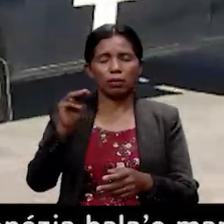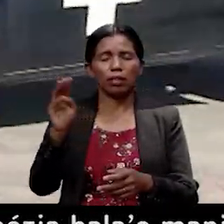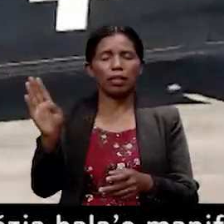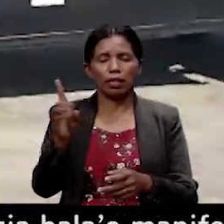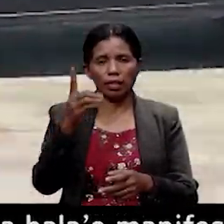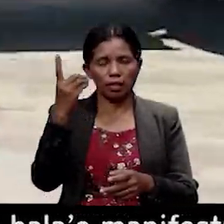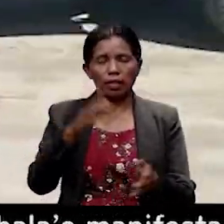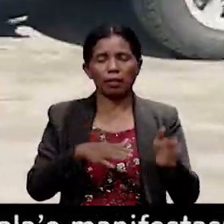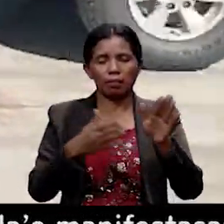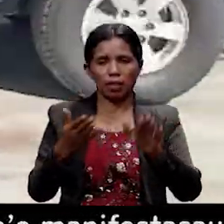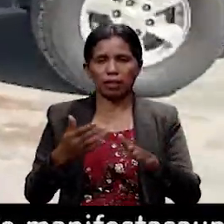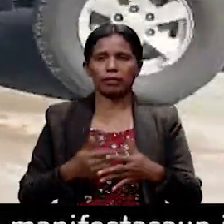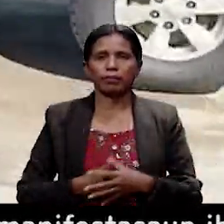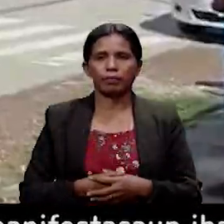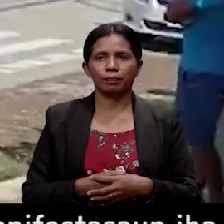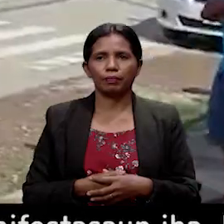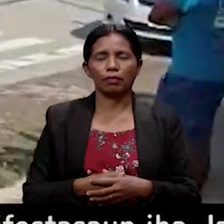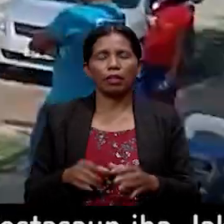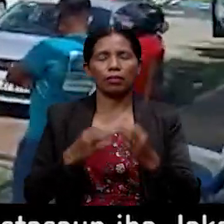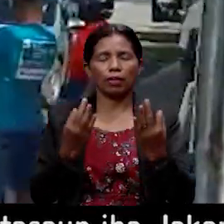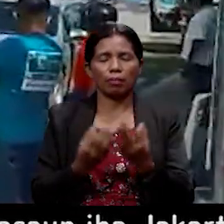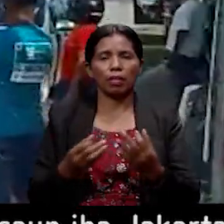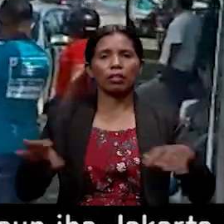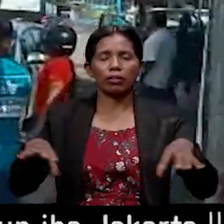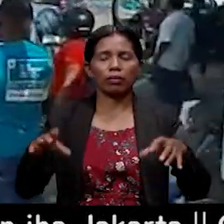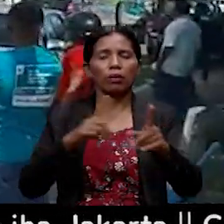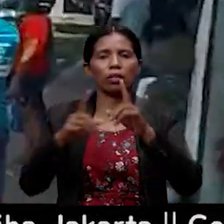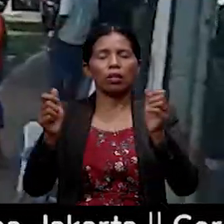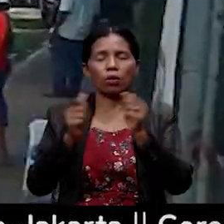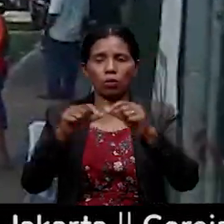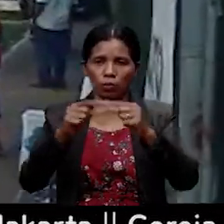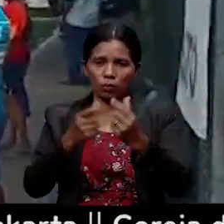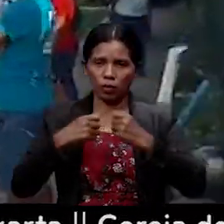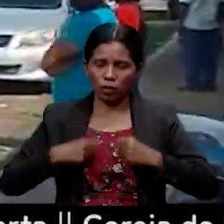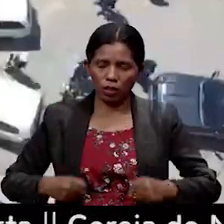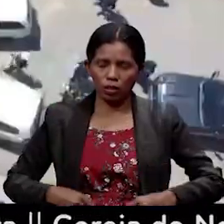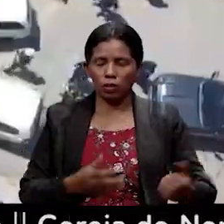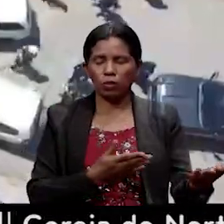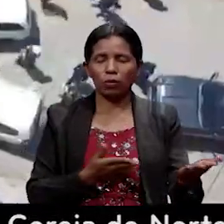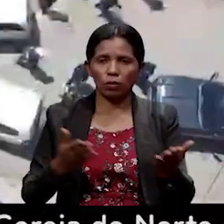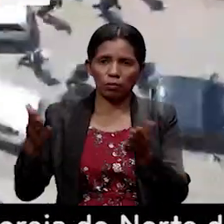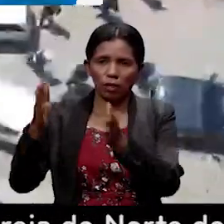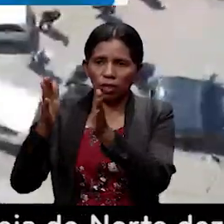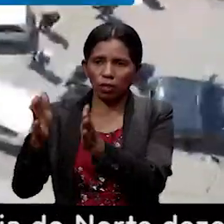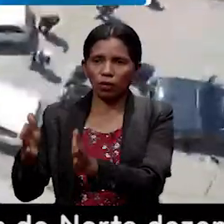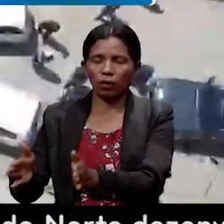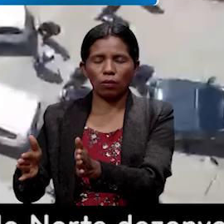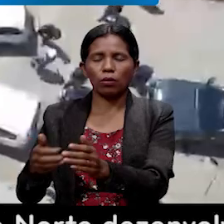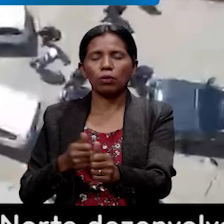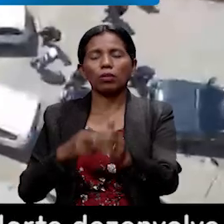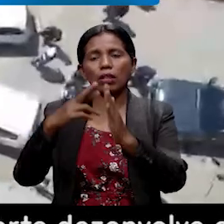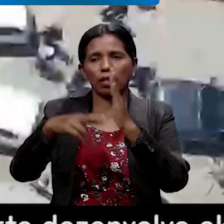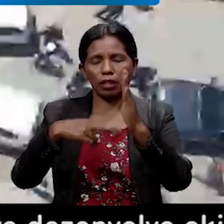paragem respiratória. Família coordena ho equipa saúde, atu halo funeral tuir protocolo nebe adopta